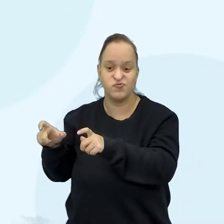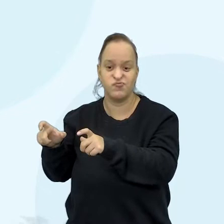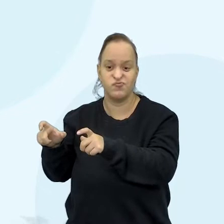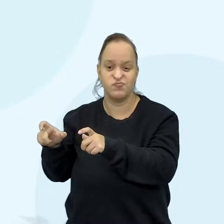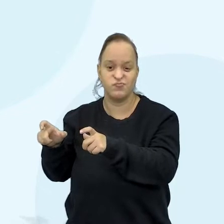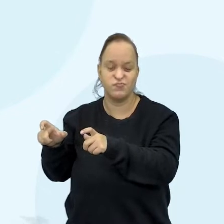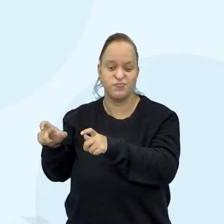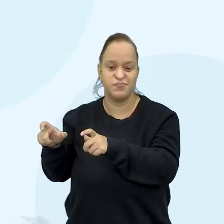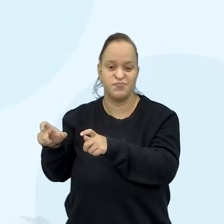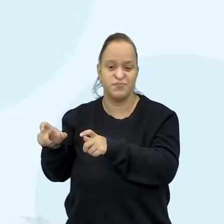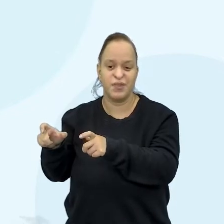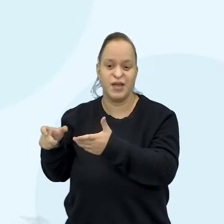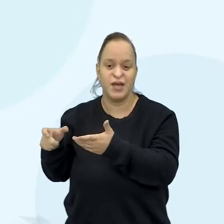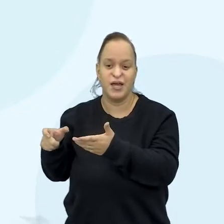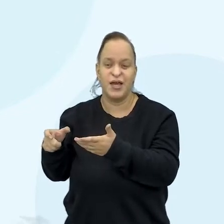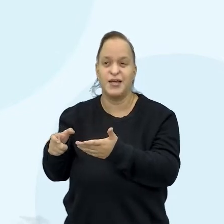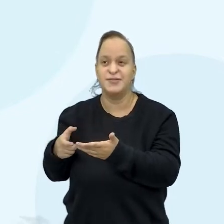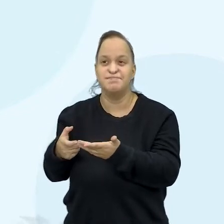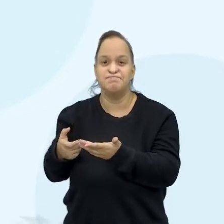dóceis. E a palavra